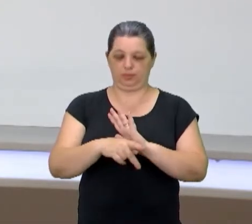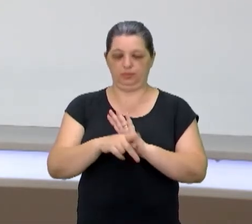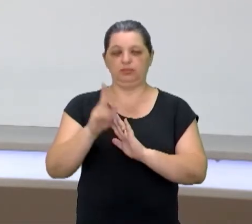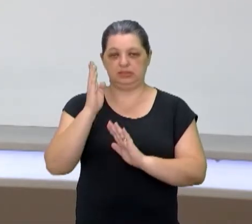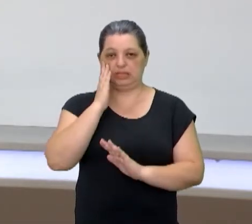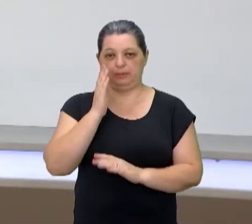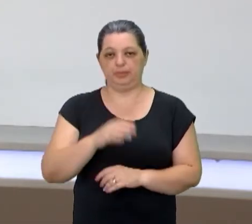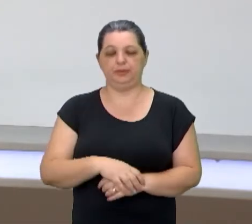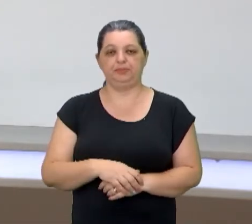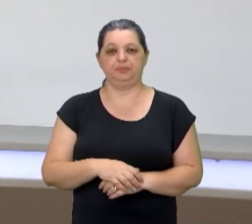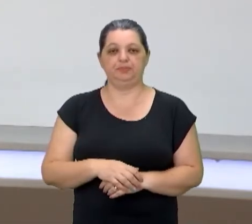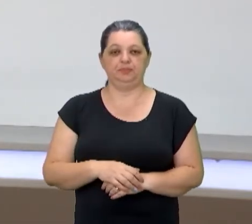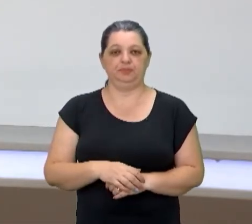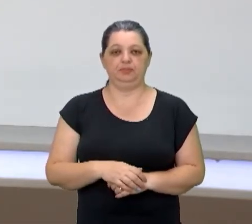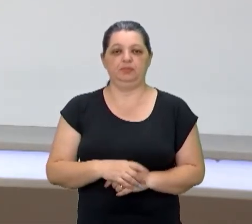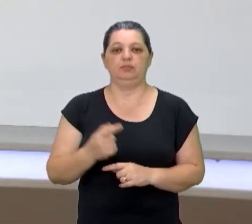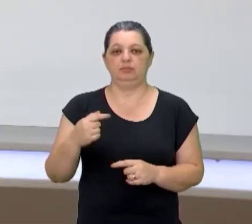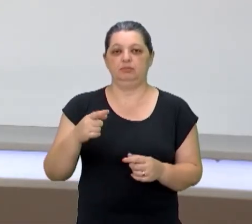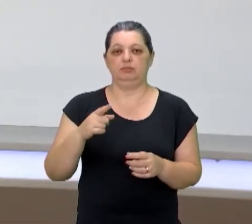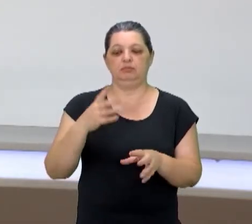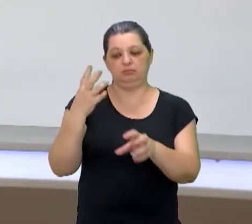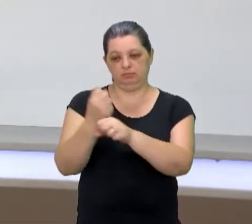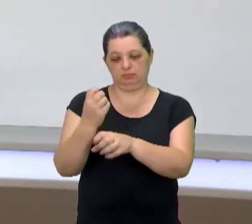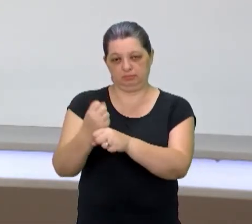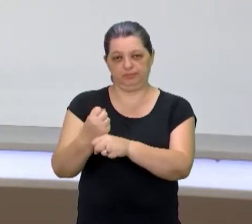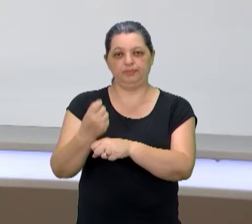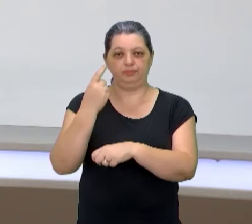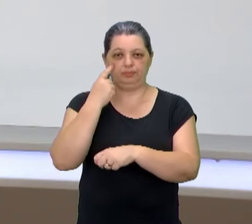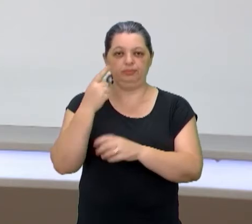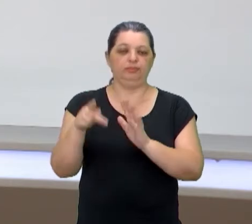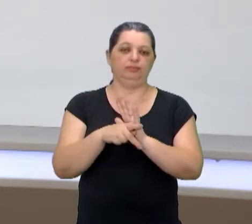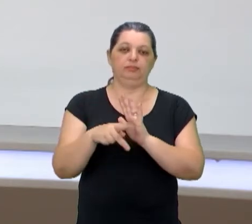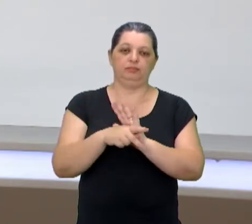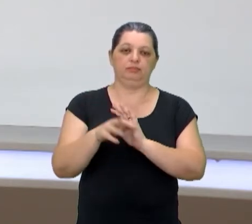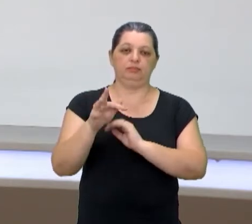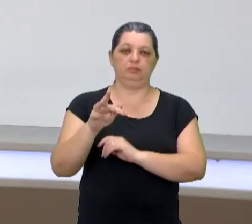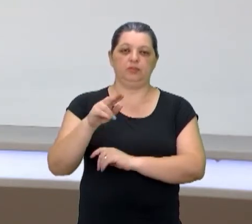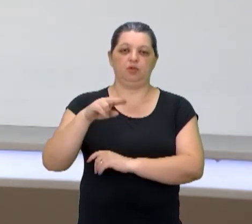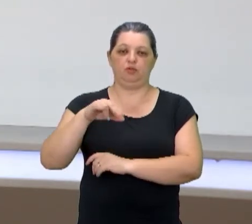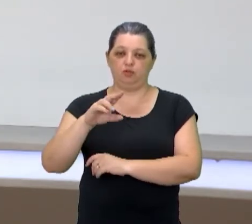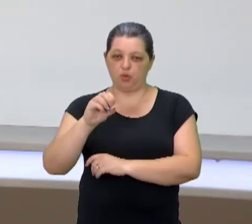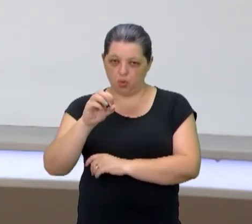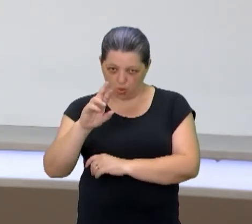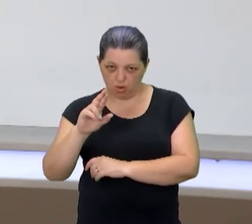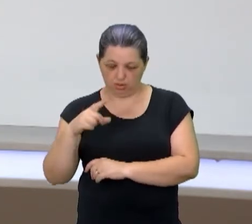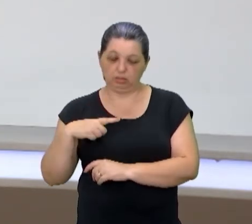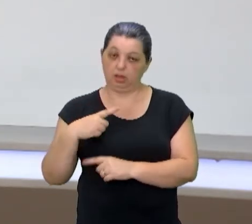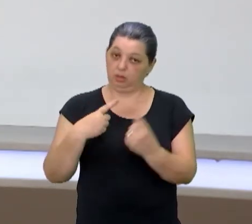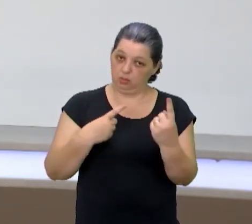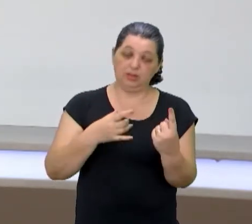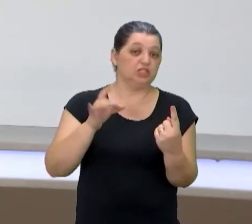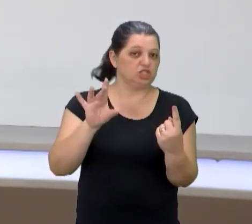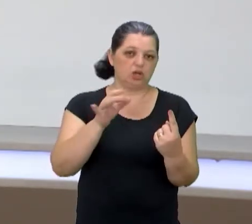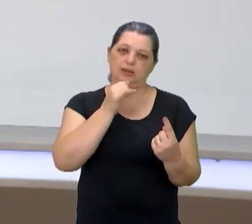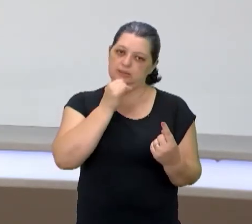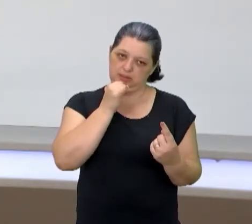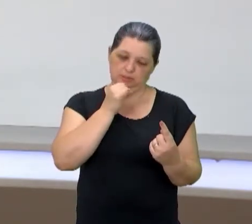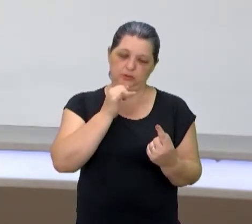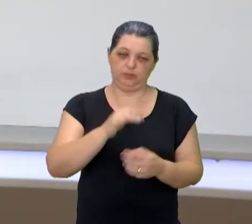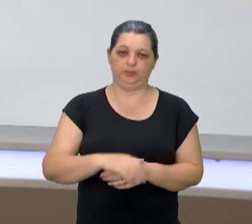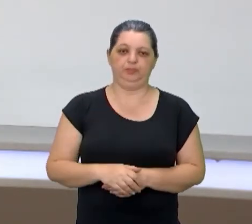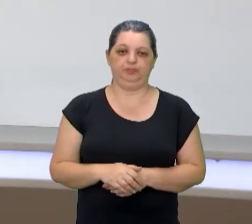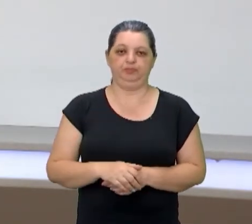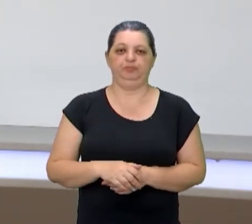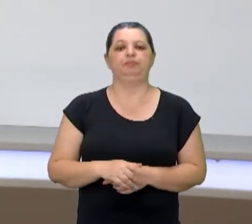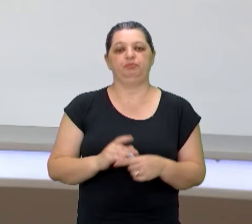iônica. Então, fica fácil, eu faço a conta, vou lá, olha, o flúor tem 1. Né? Exemplo, pessoal, não é que o flúor tem 1.